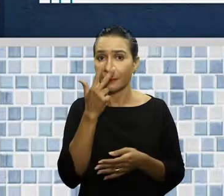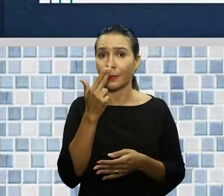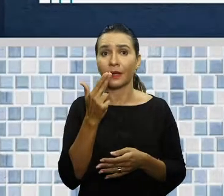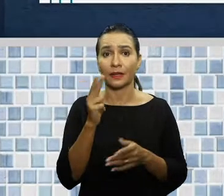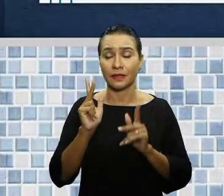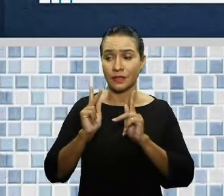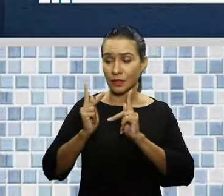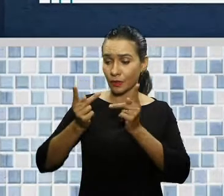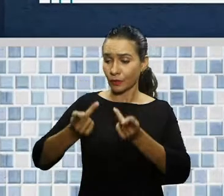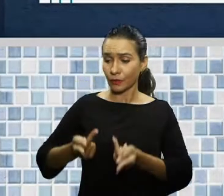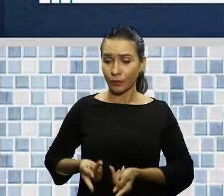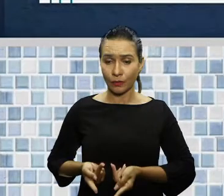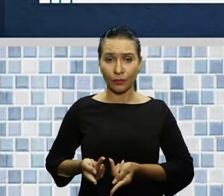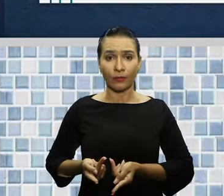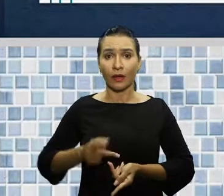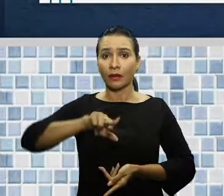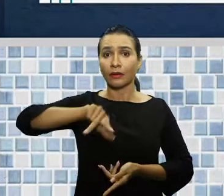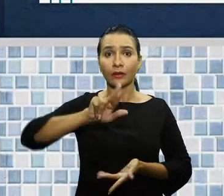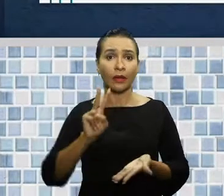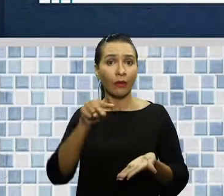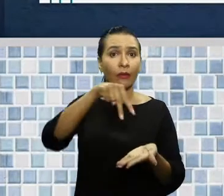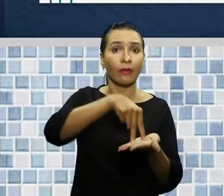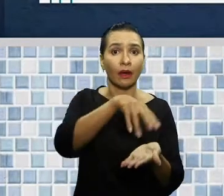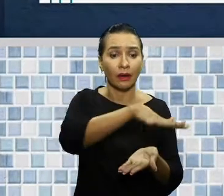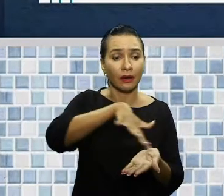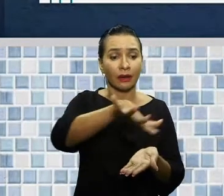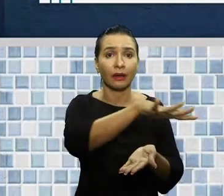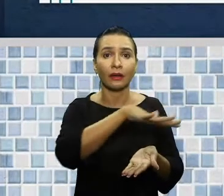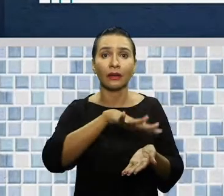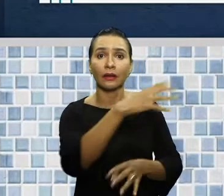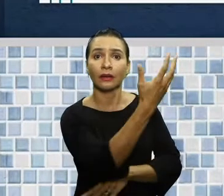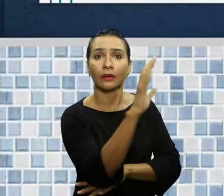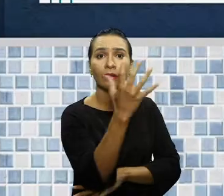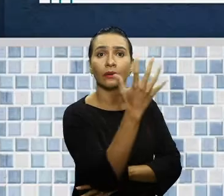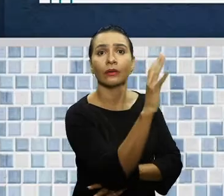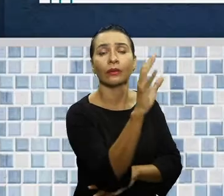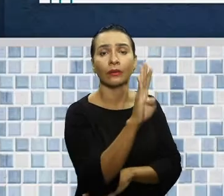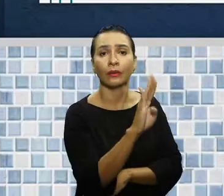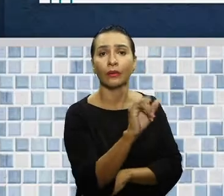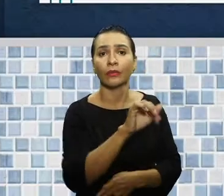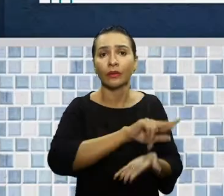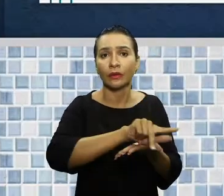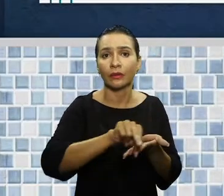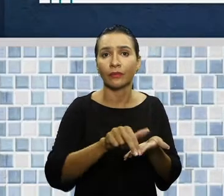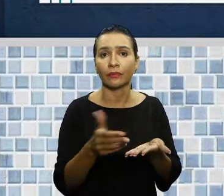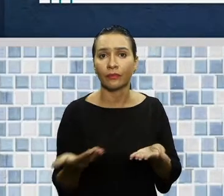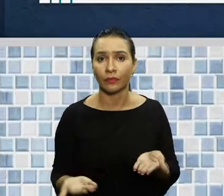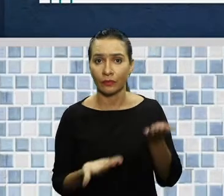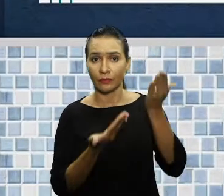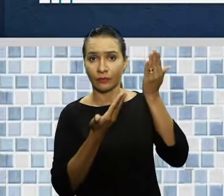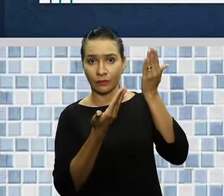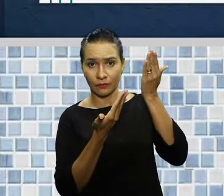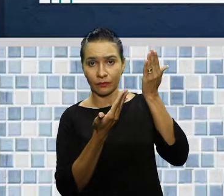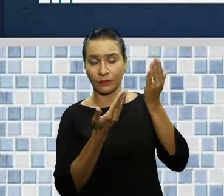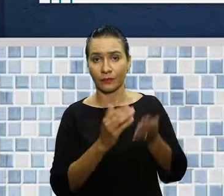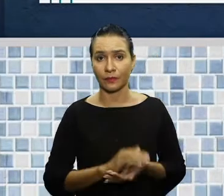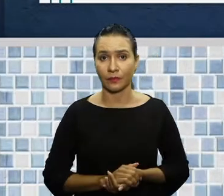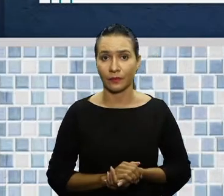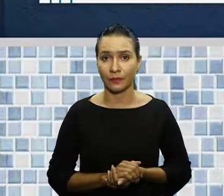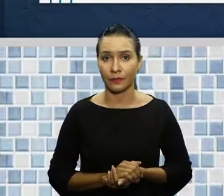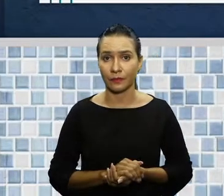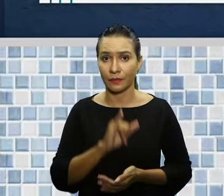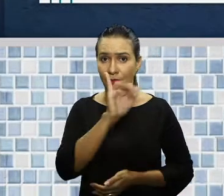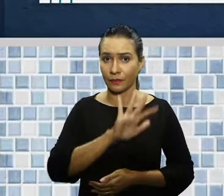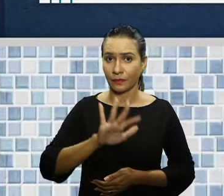parte dessa biodiversidade. Então, nesse slide 4, eu trago para vocês uma